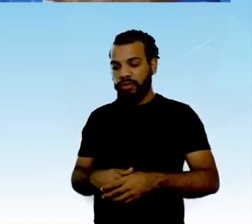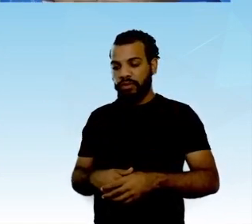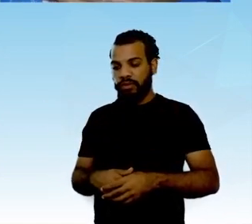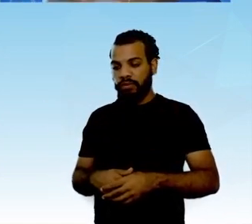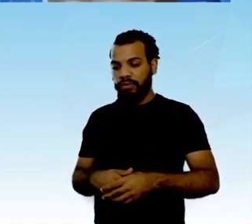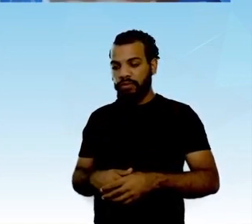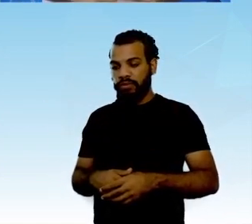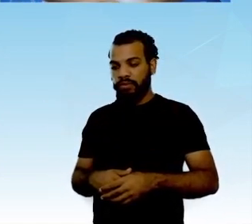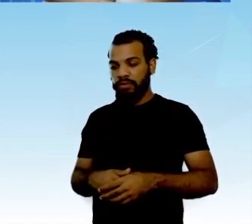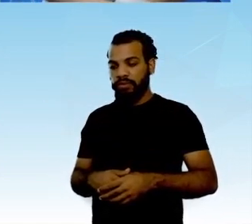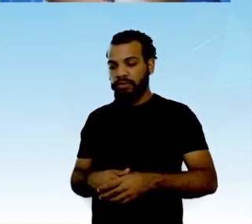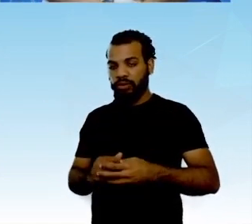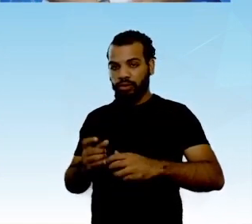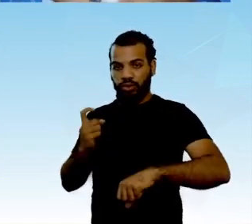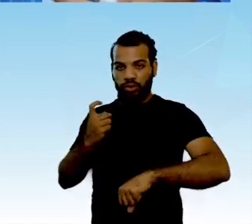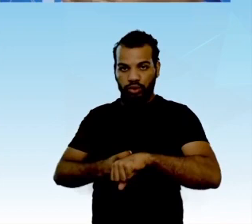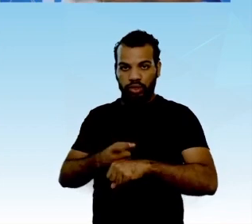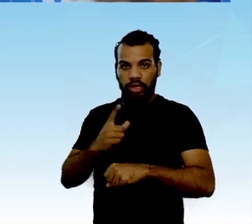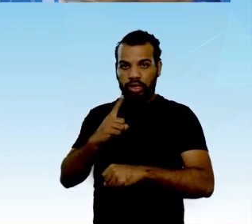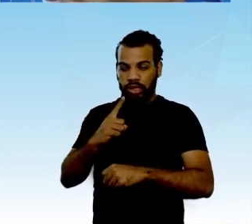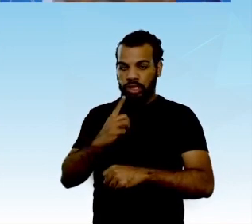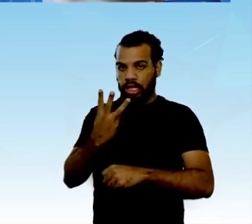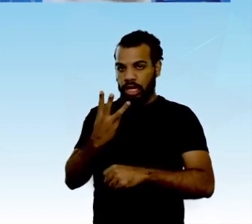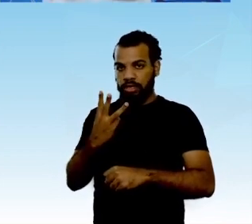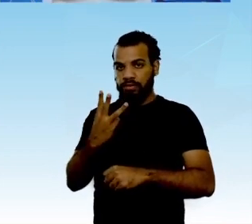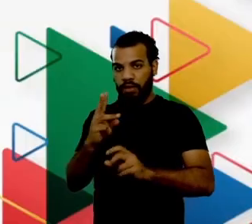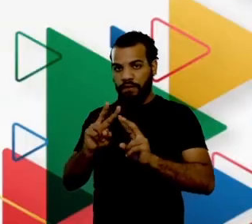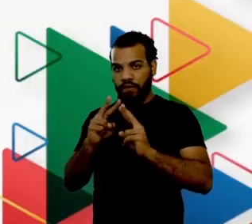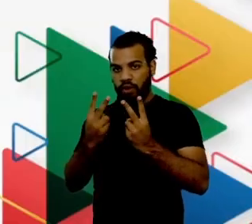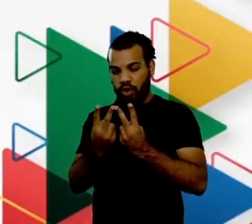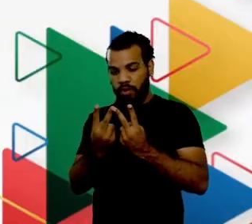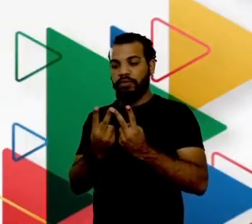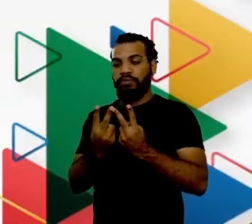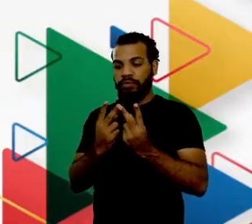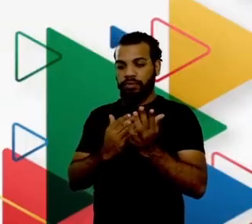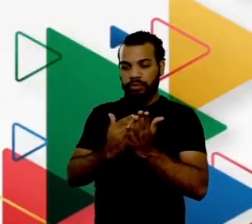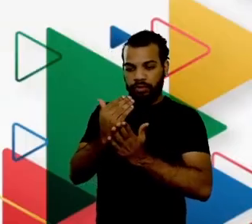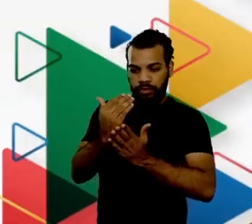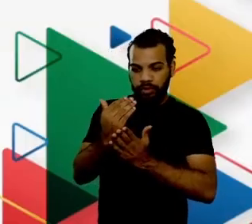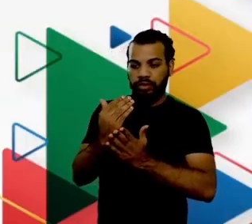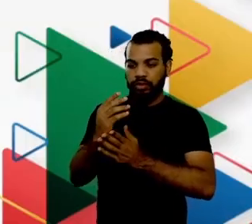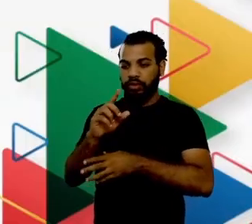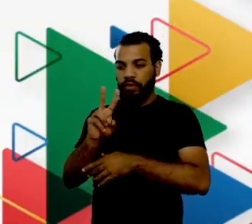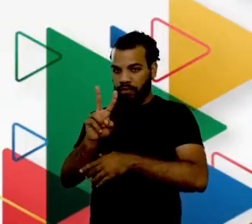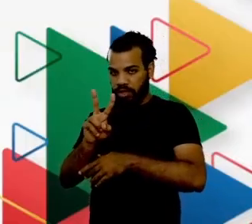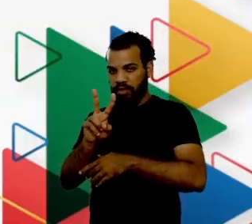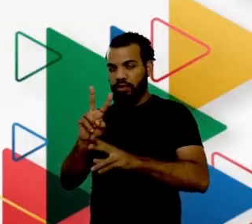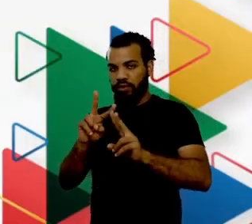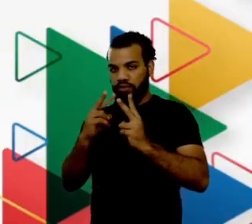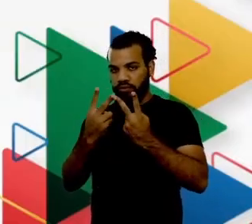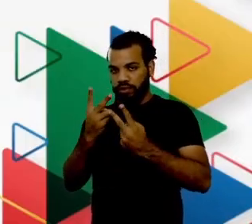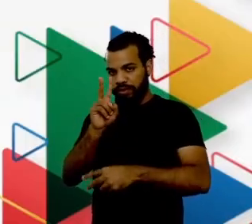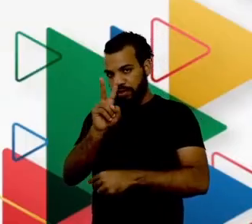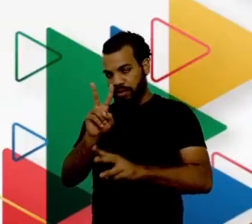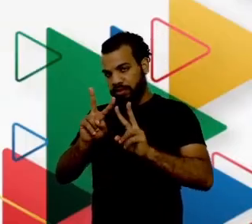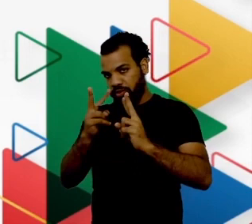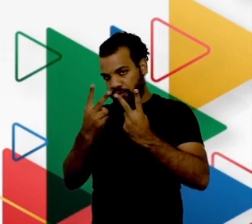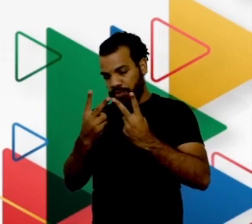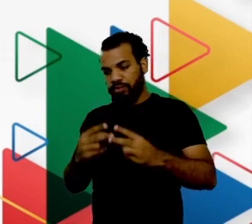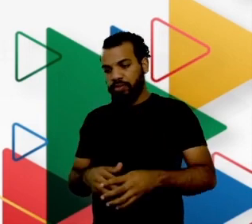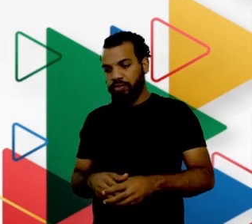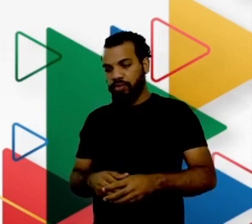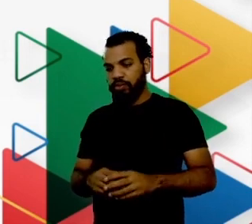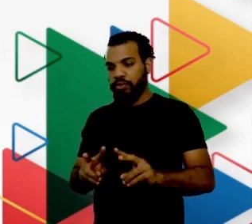tem 3 dimensões e tem um volume inicial que é VO. Ele recebeu um